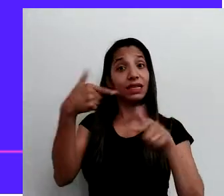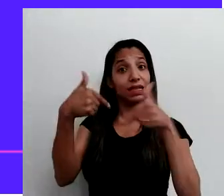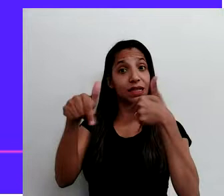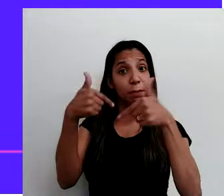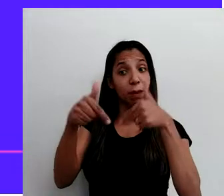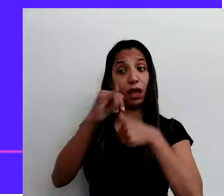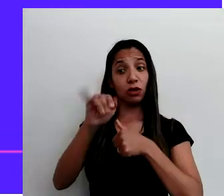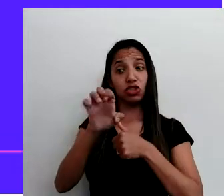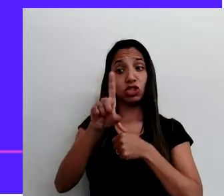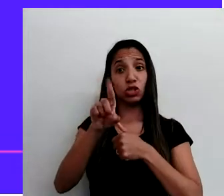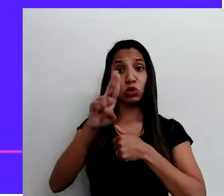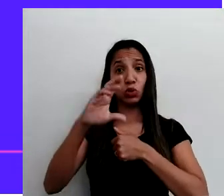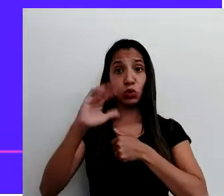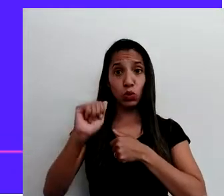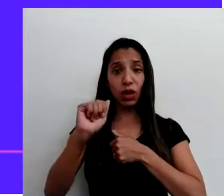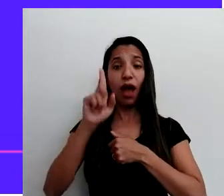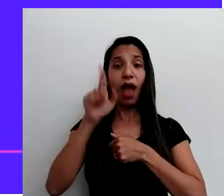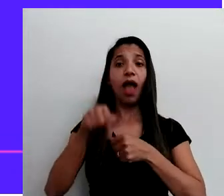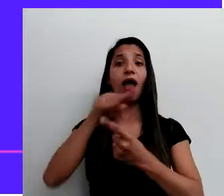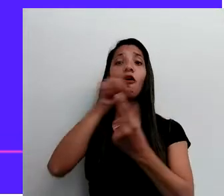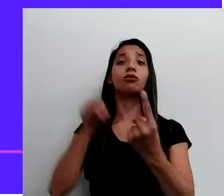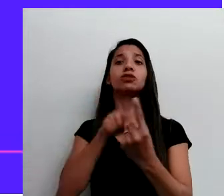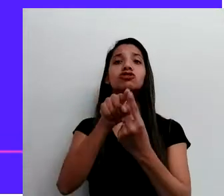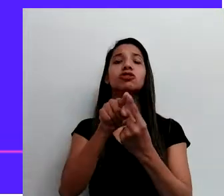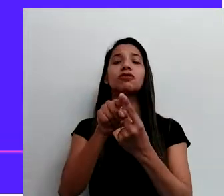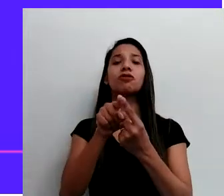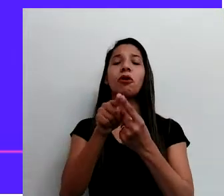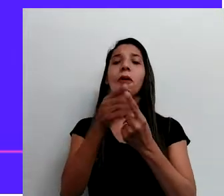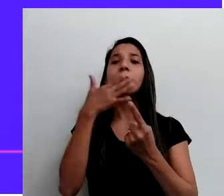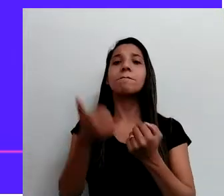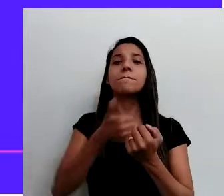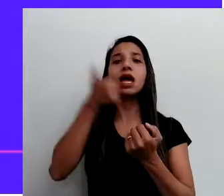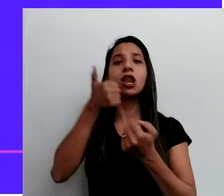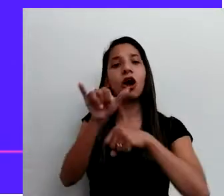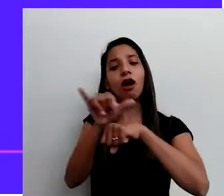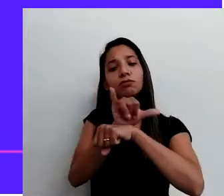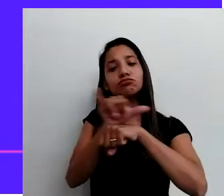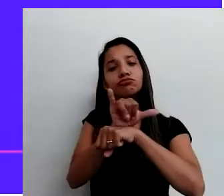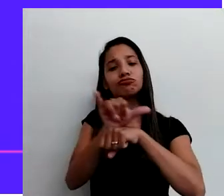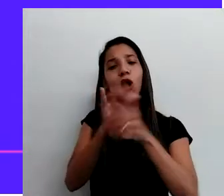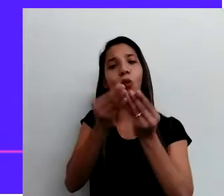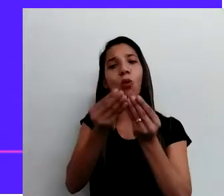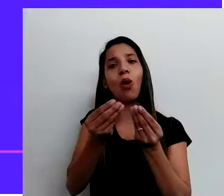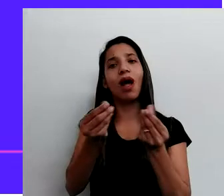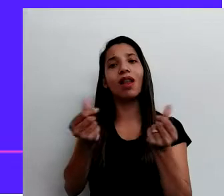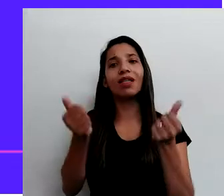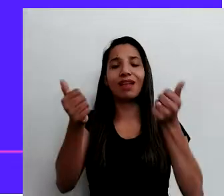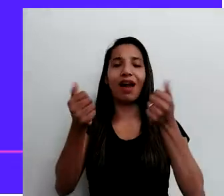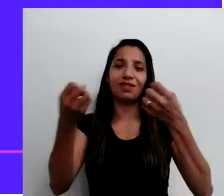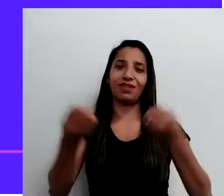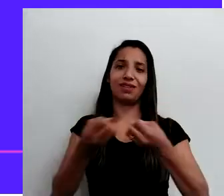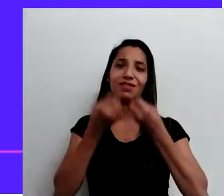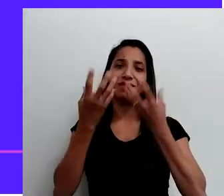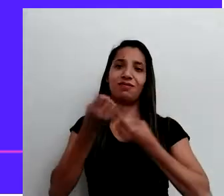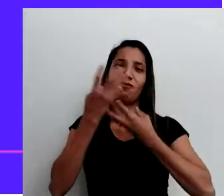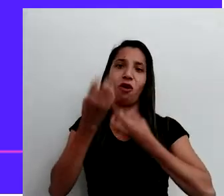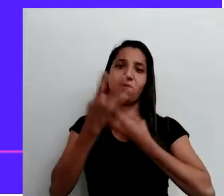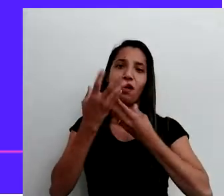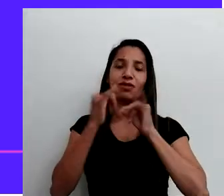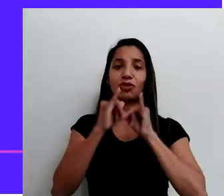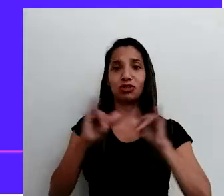qualidade da notícia, que de forma muito democrática, né? Porque, enfim, a associação está